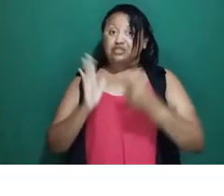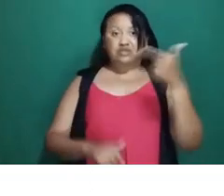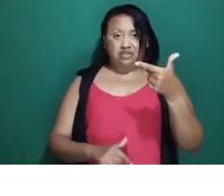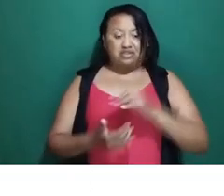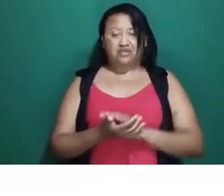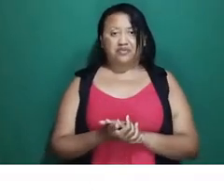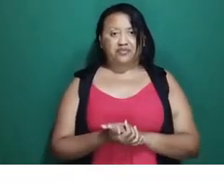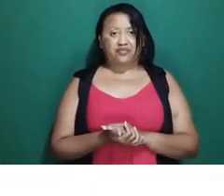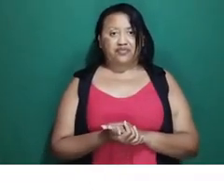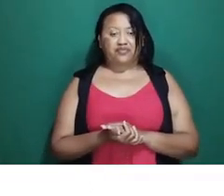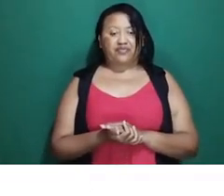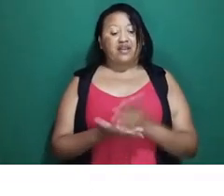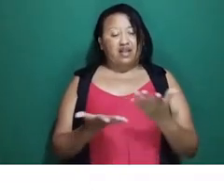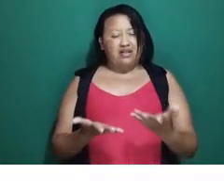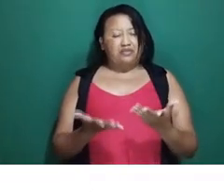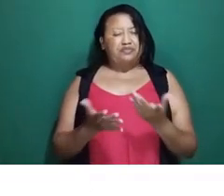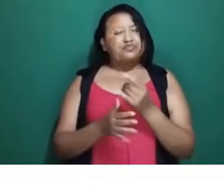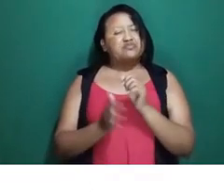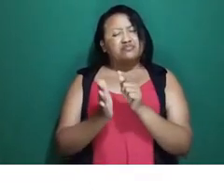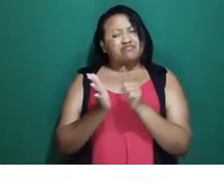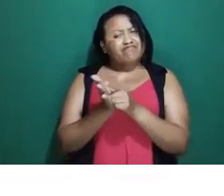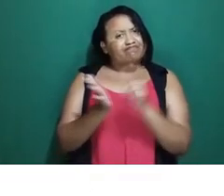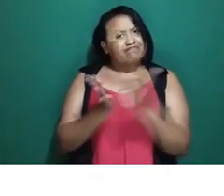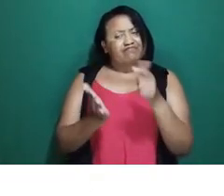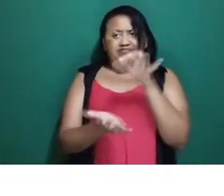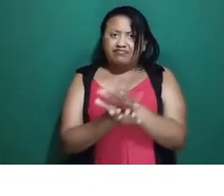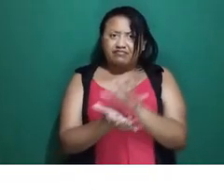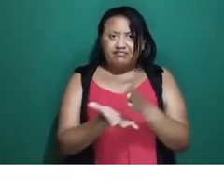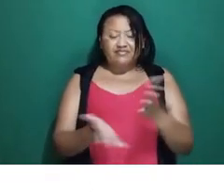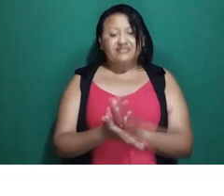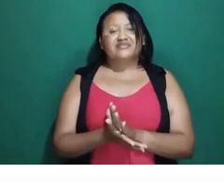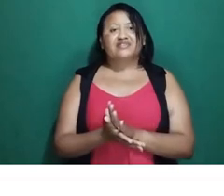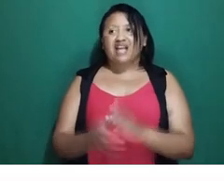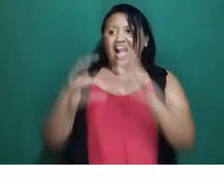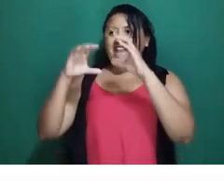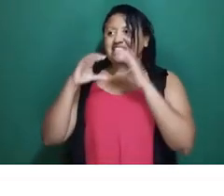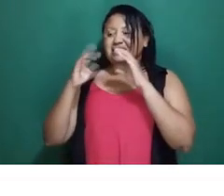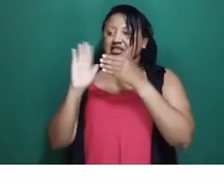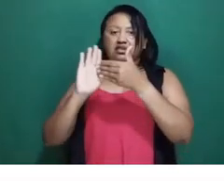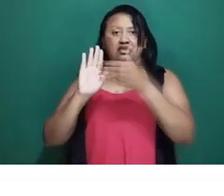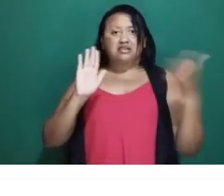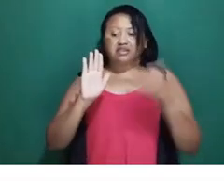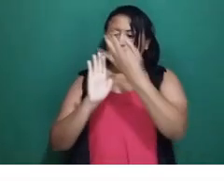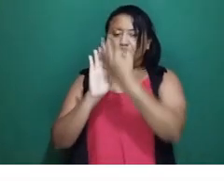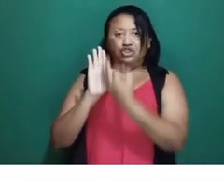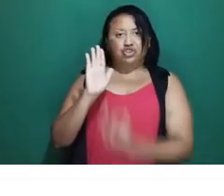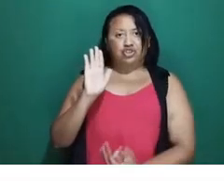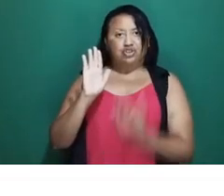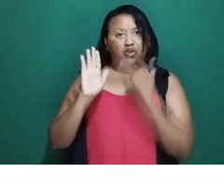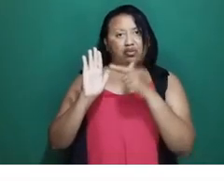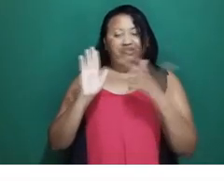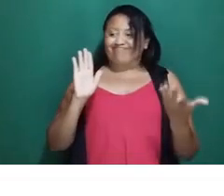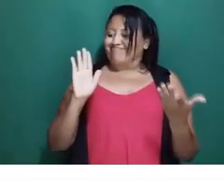é uma matéria da Folha de Pernambuco McDonald's retira a linha MEC picanha de cardápio a gente